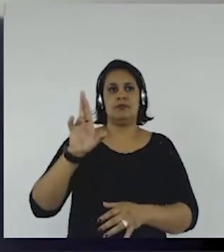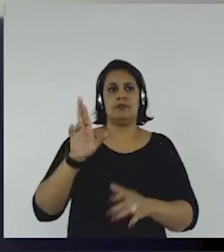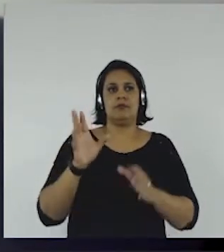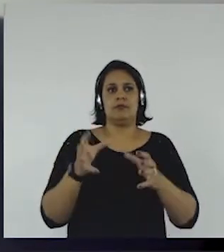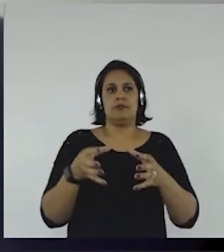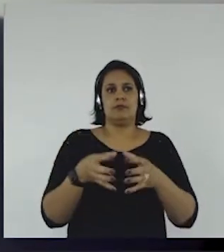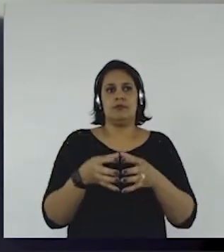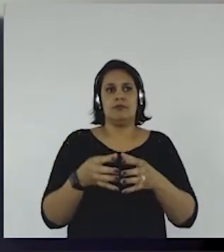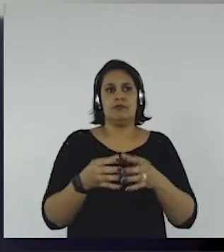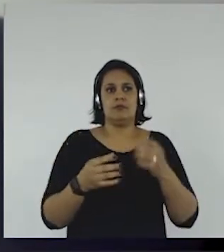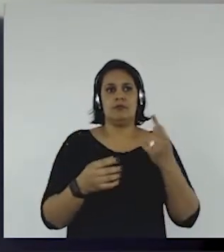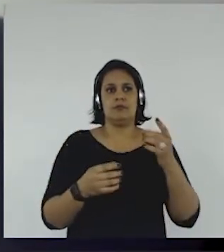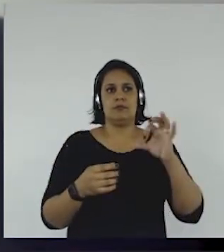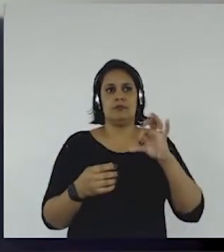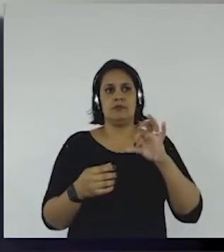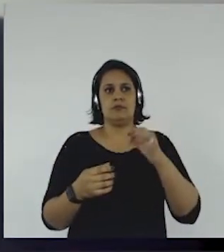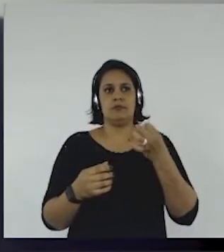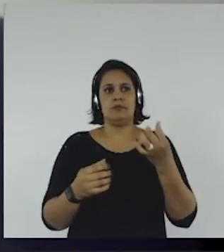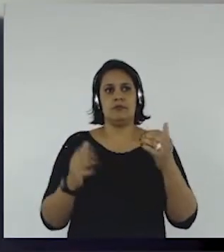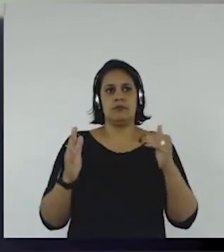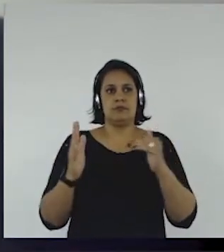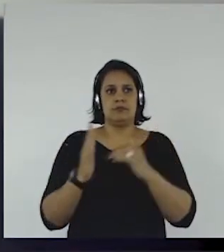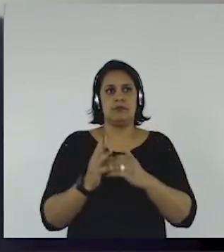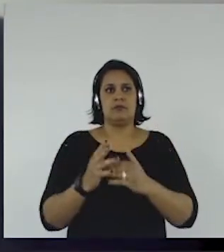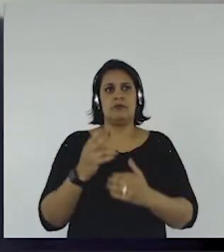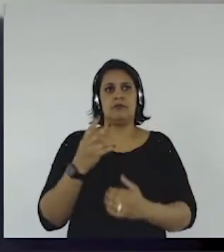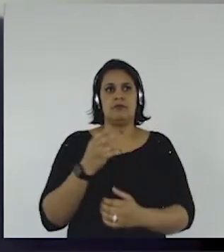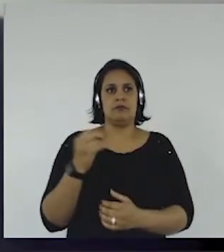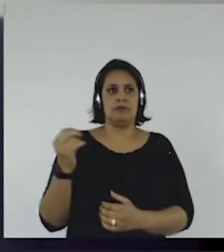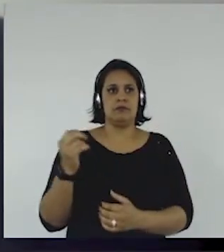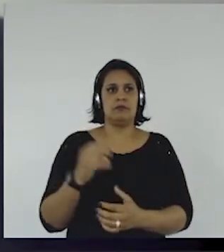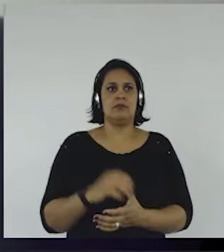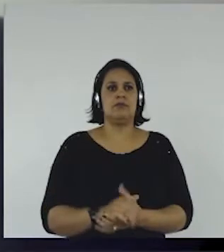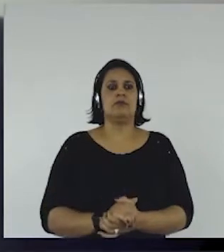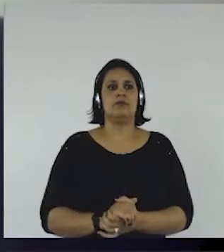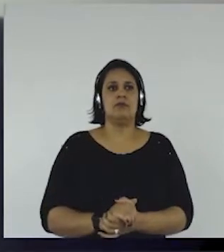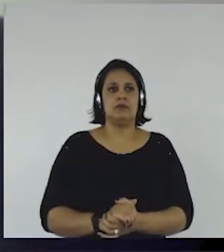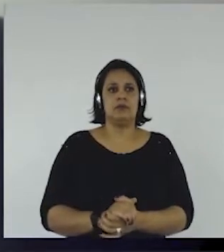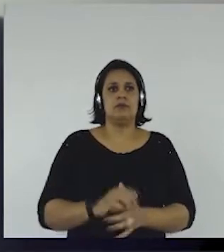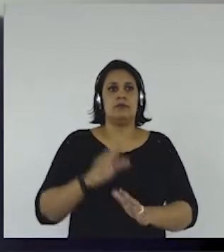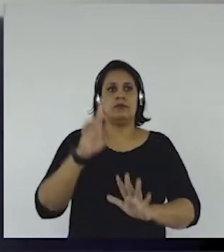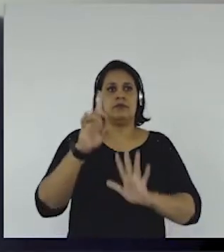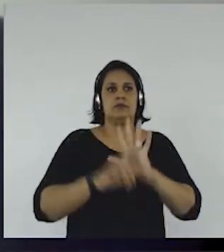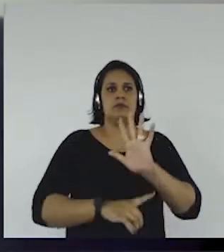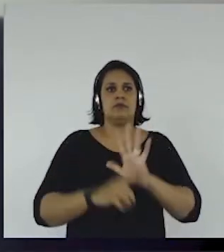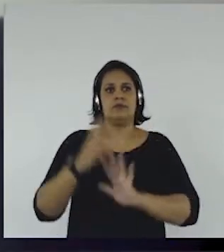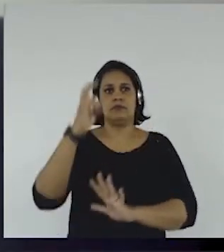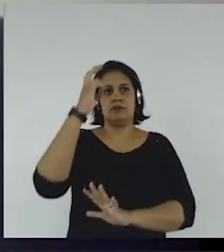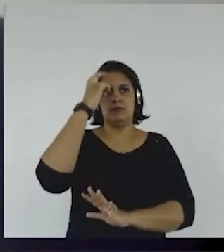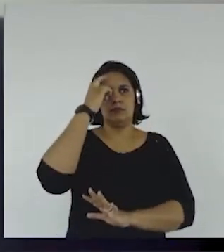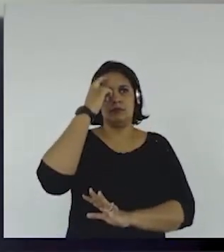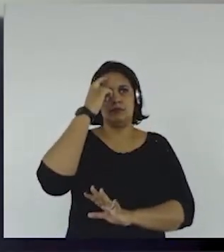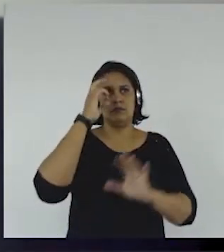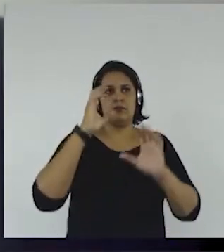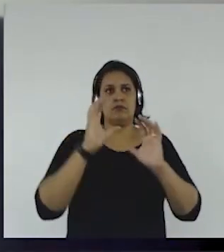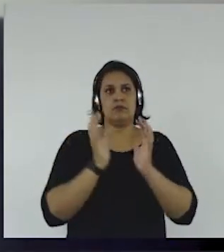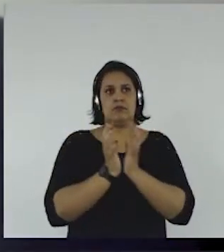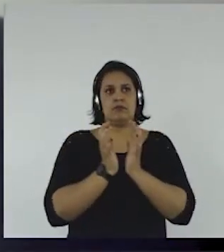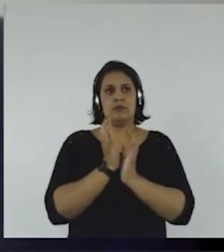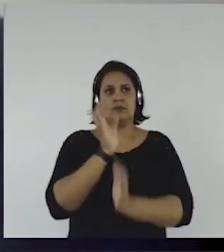desde 1996 até 2000. Diretor cultural da Associação de Magistrados no Estado do Rio de Janeiro